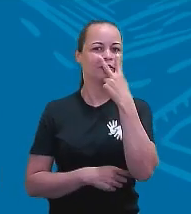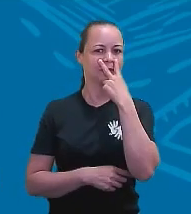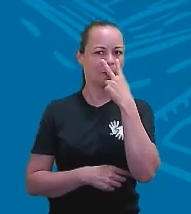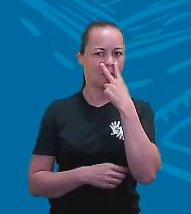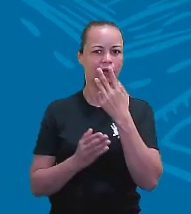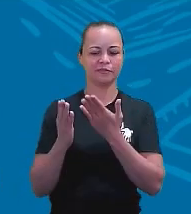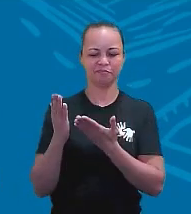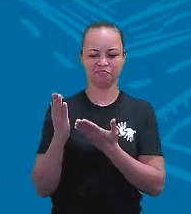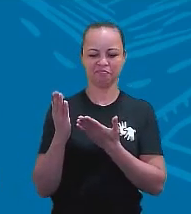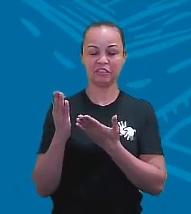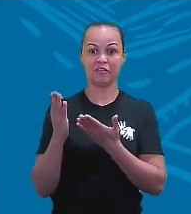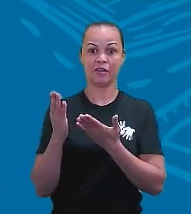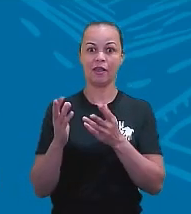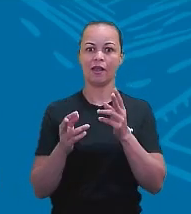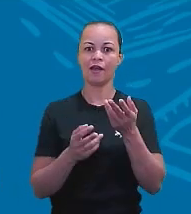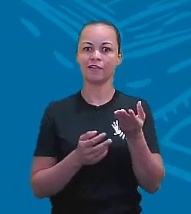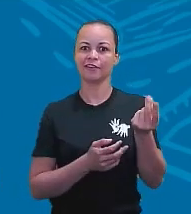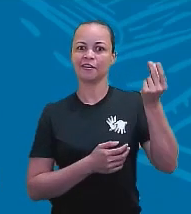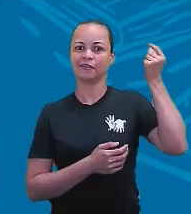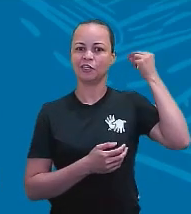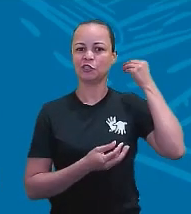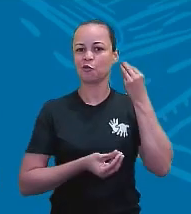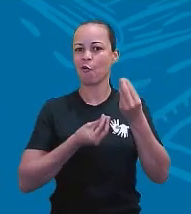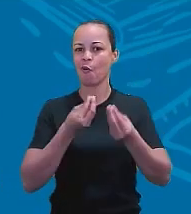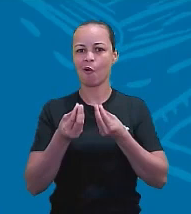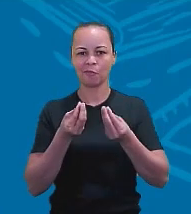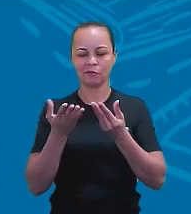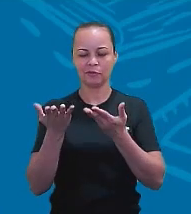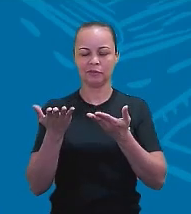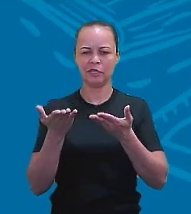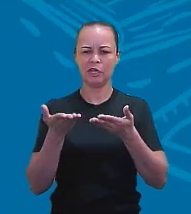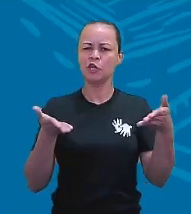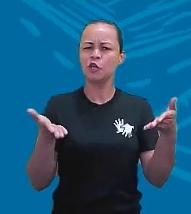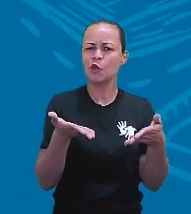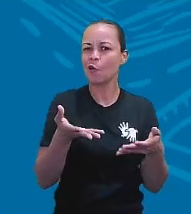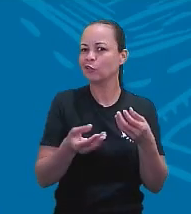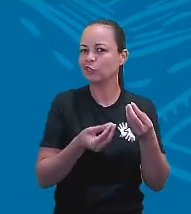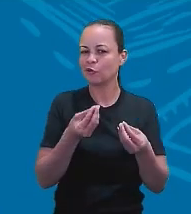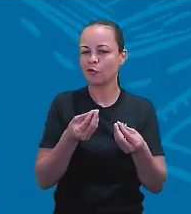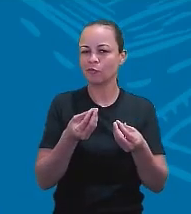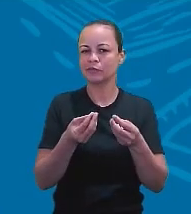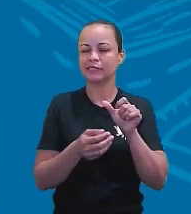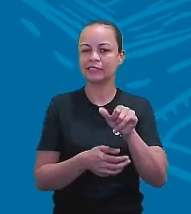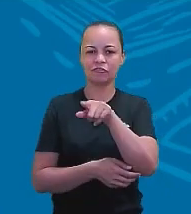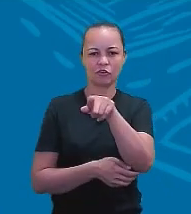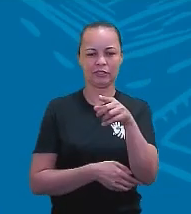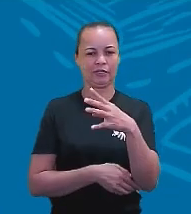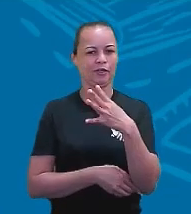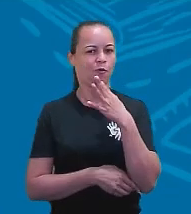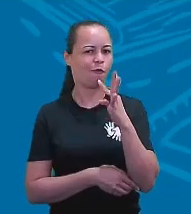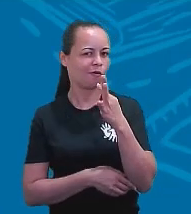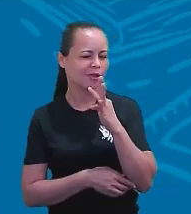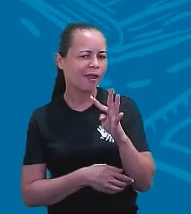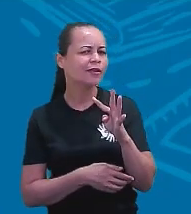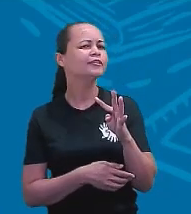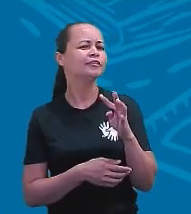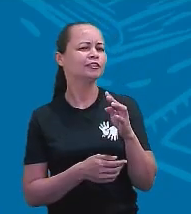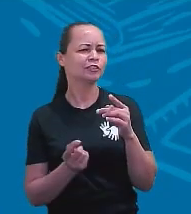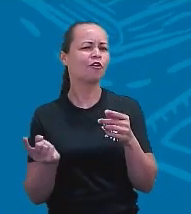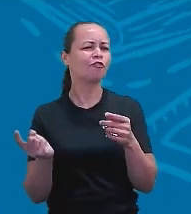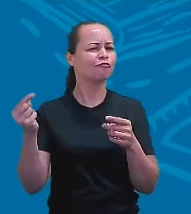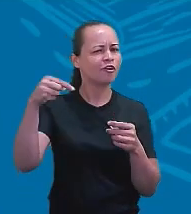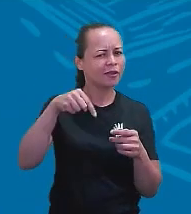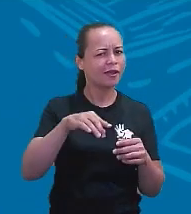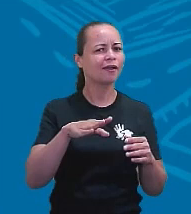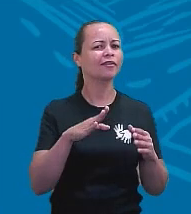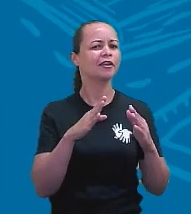de Santo Antão. Vê como ela era antes e vê como ela está hoje. Então, se você não conhece a estação, então vem aqui